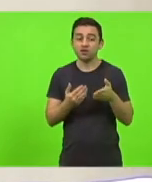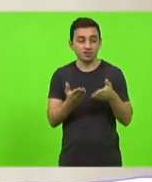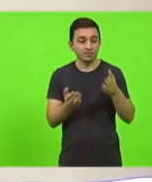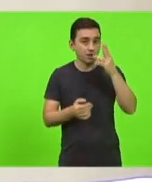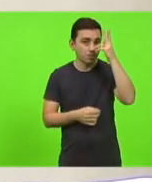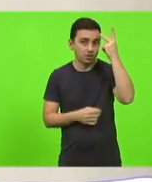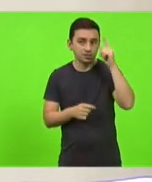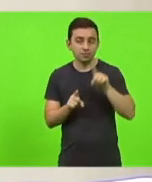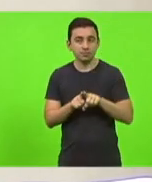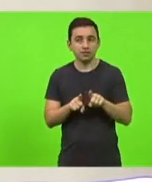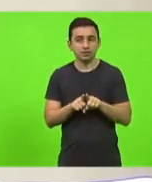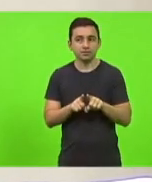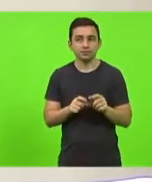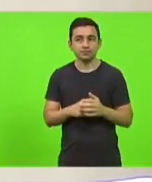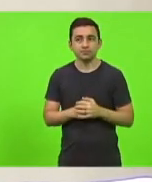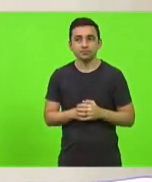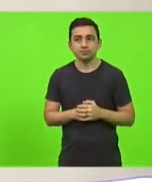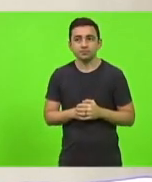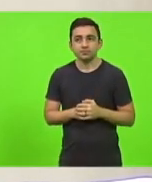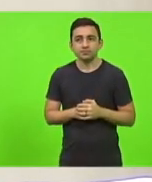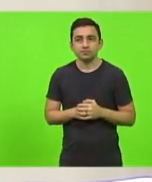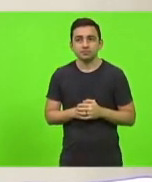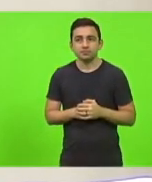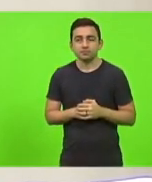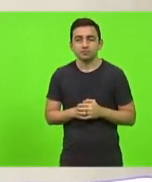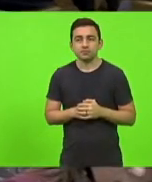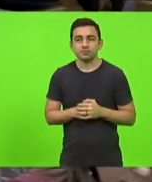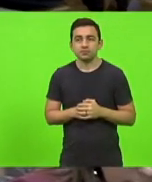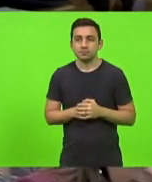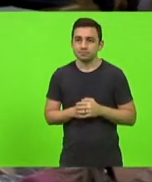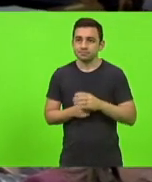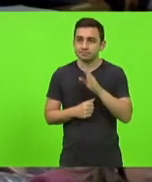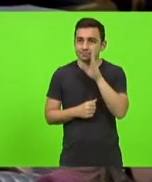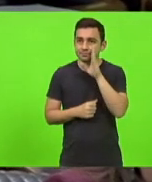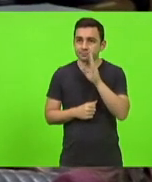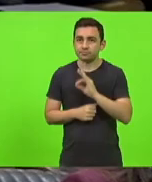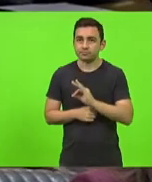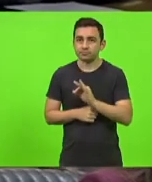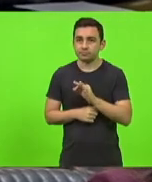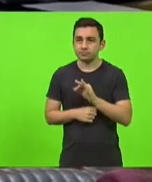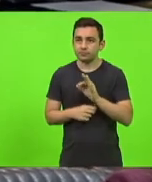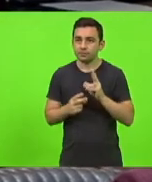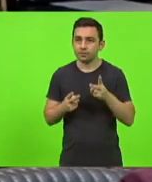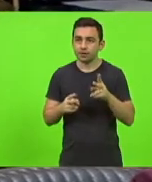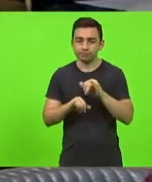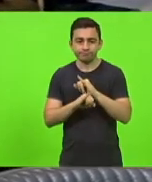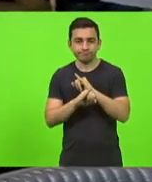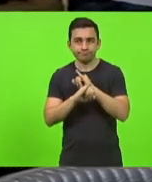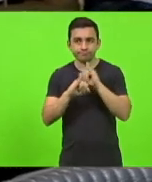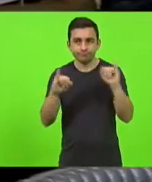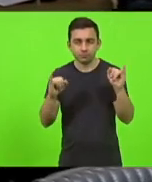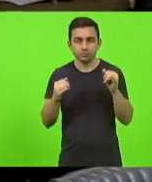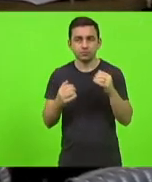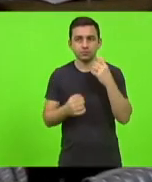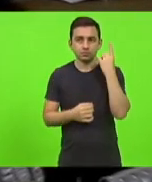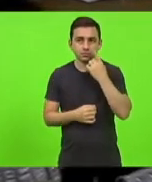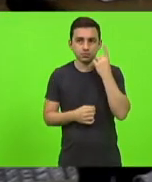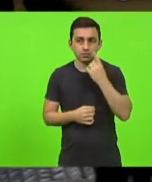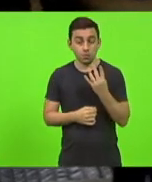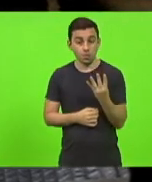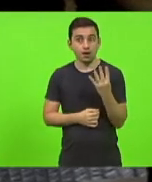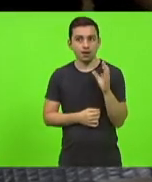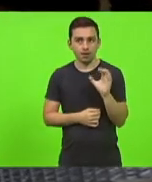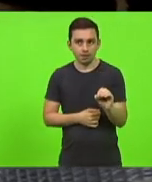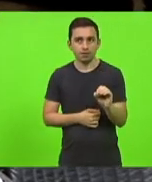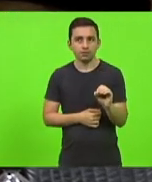Paulinha. E ainda, presidente Berlanda, nós vamos dar conhecimento a todos os deputados, aos 40